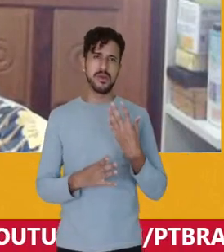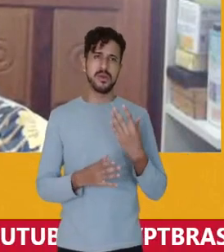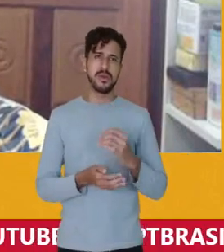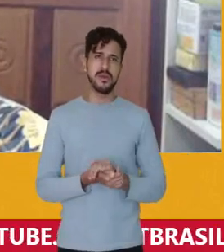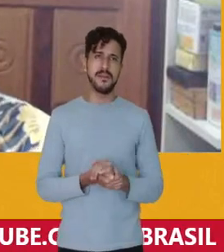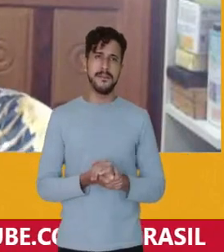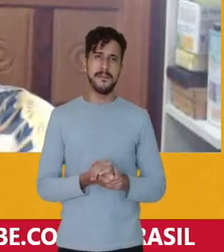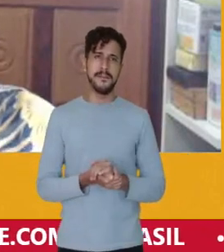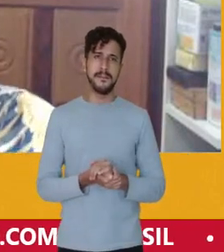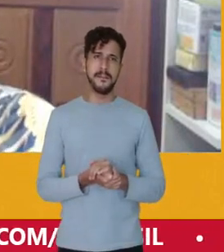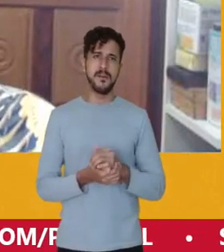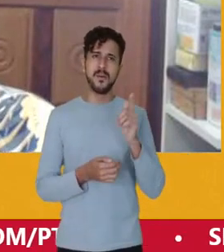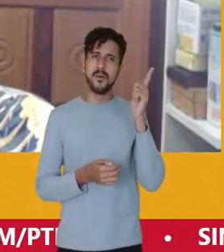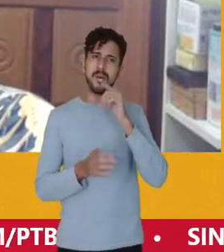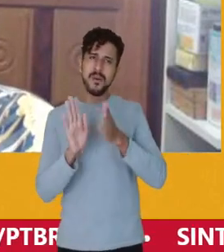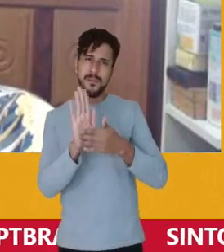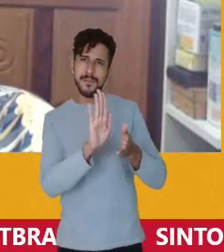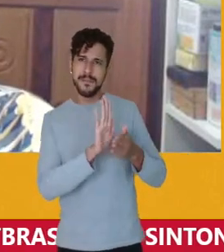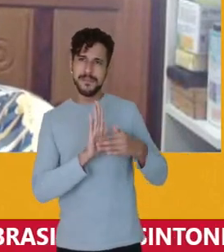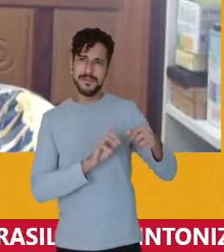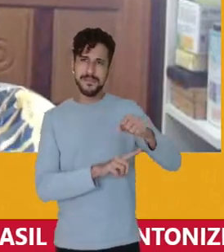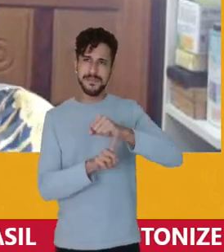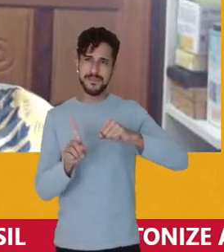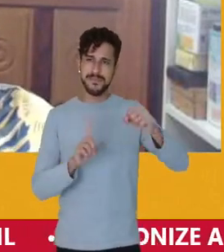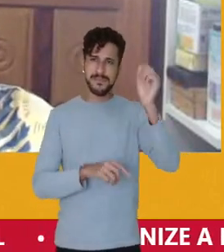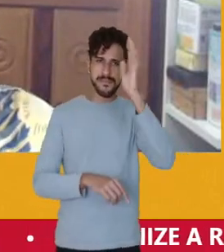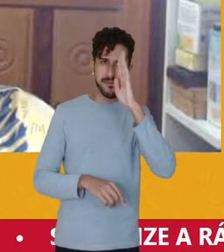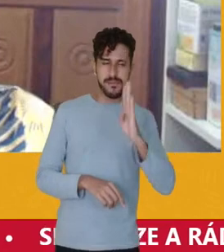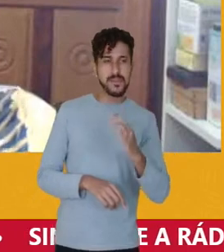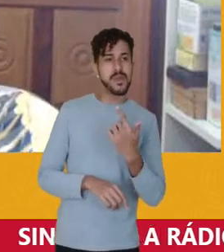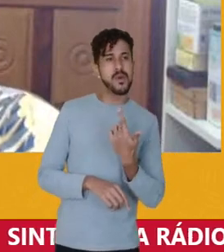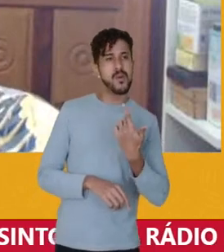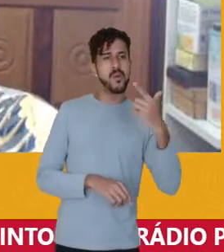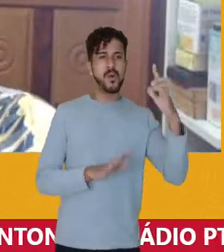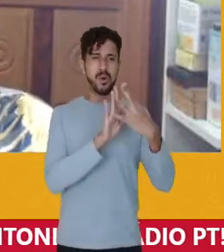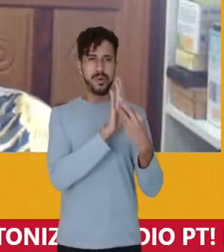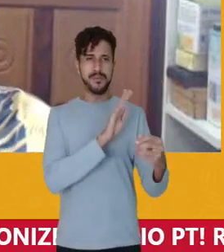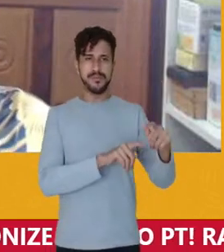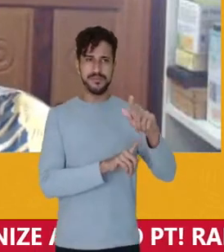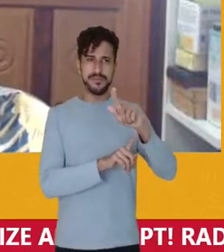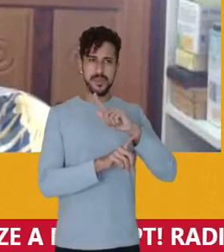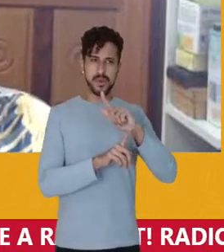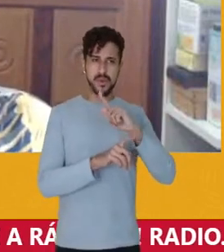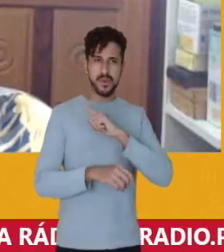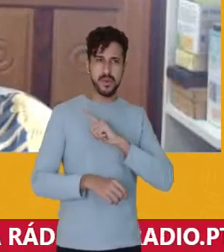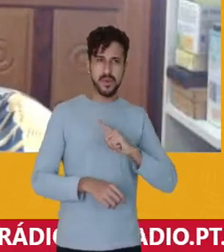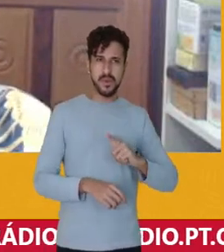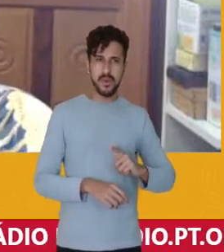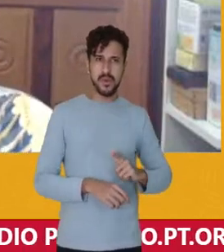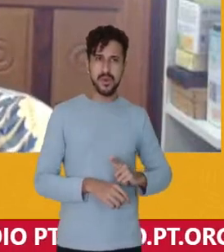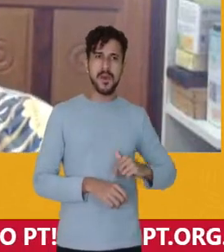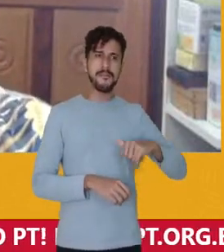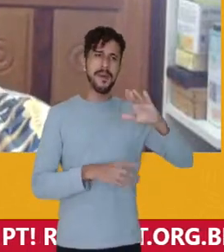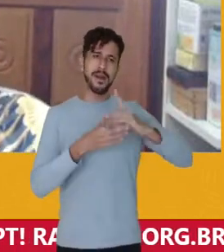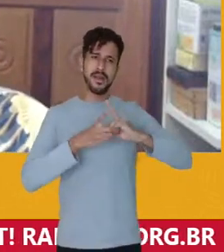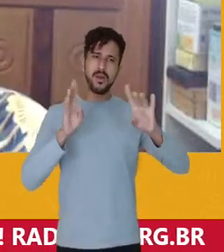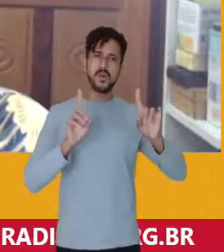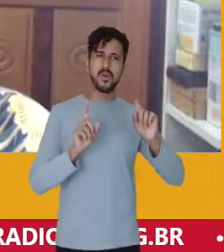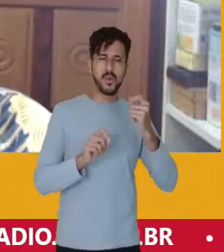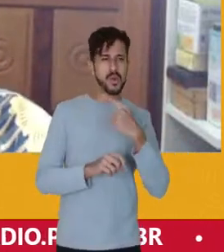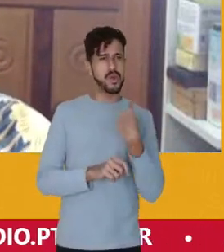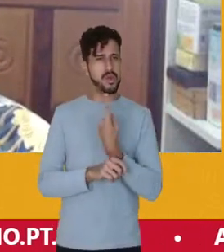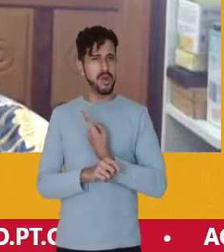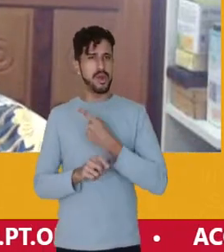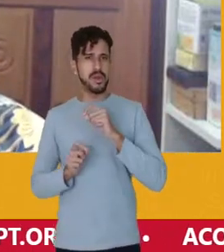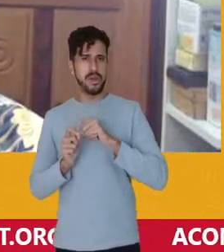Para propor para a sociedade brasileira um outro governo, mais democrático ainda do que aquele que nós